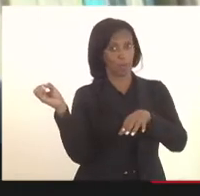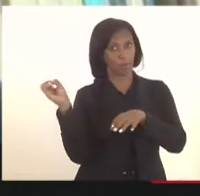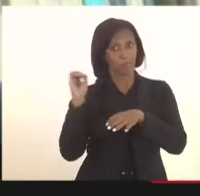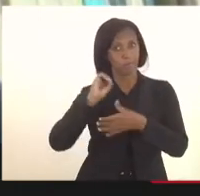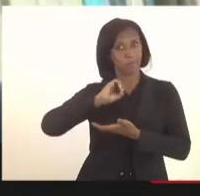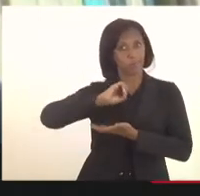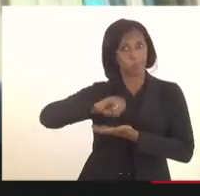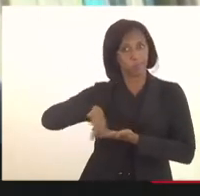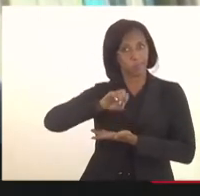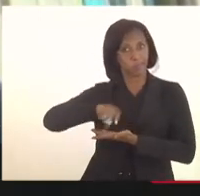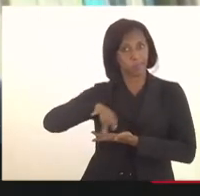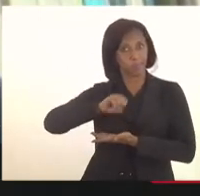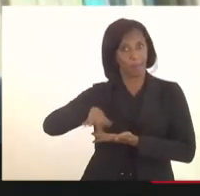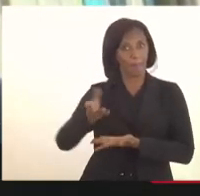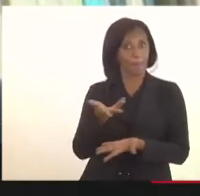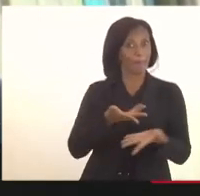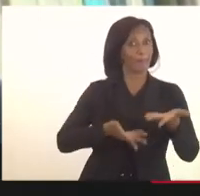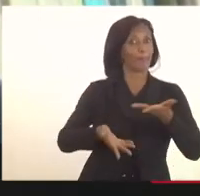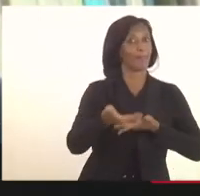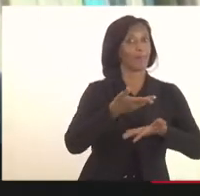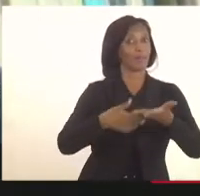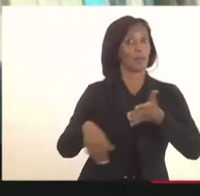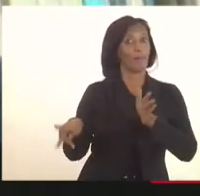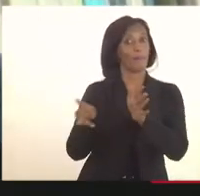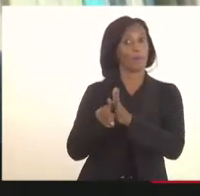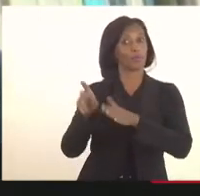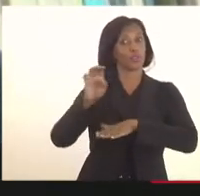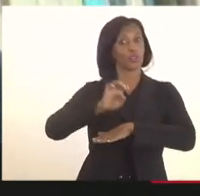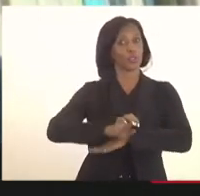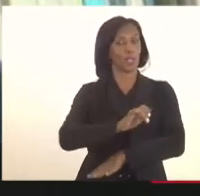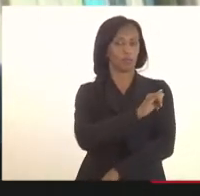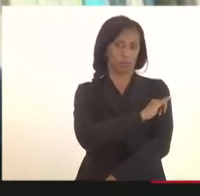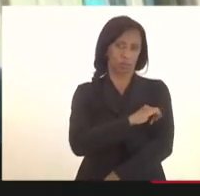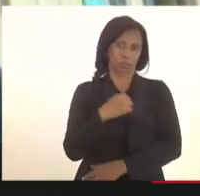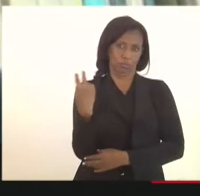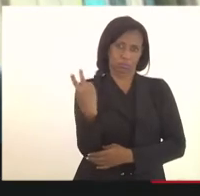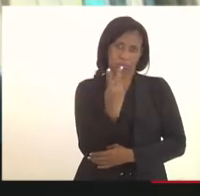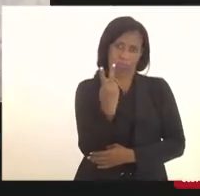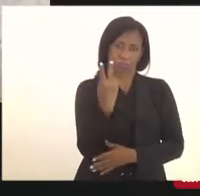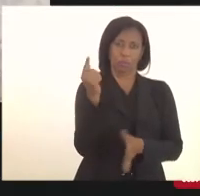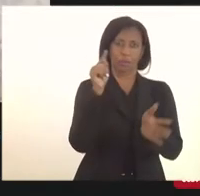participação especial que seria devida ao Estado do Rio de Janeiro. São essas duas perguntas.